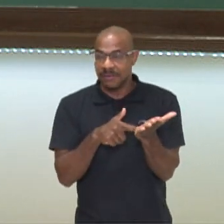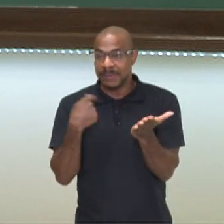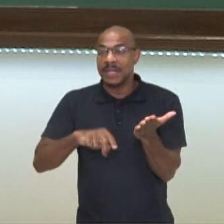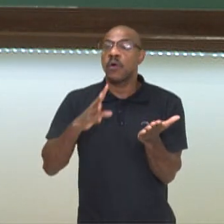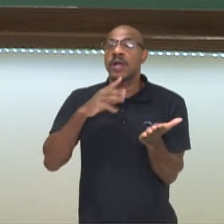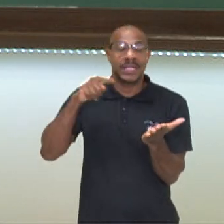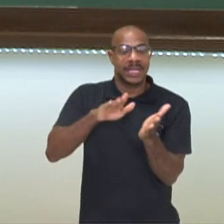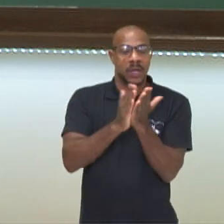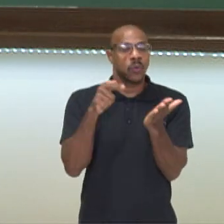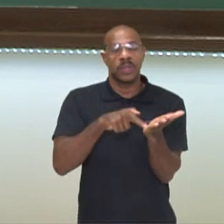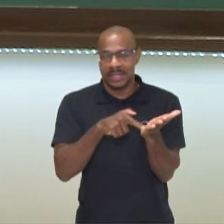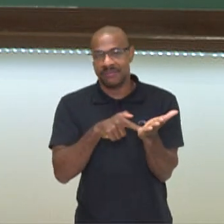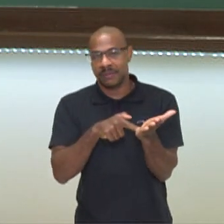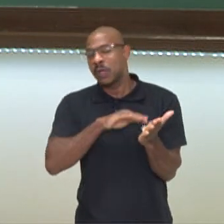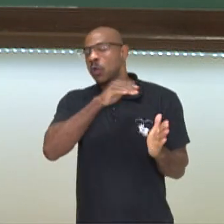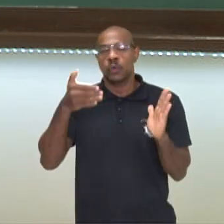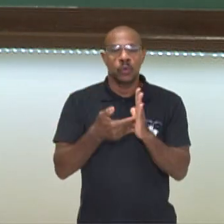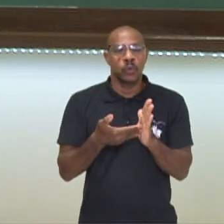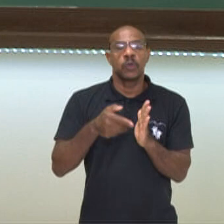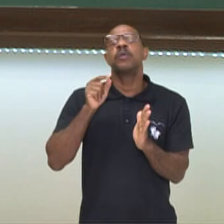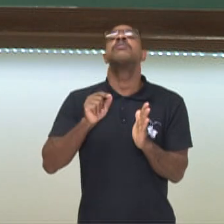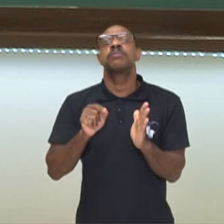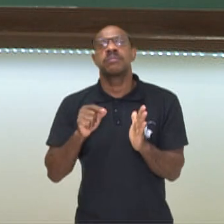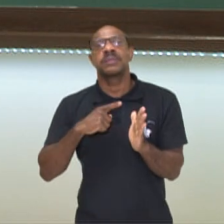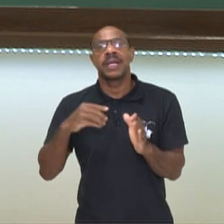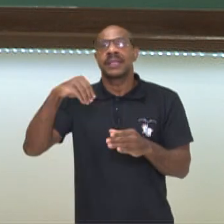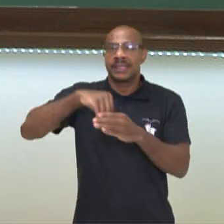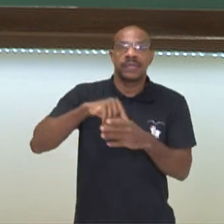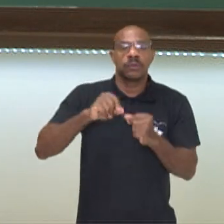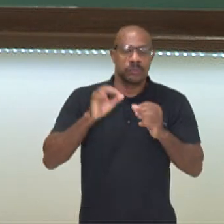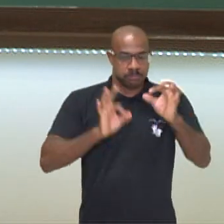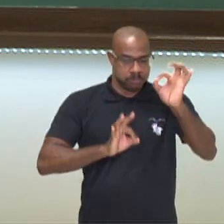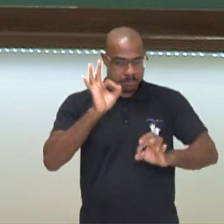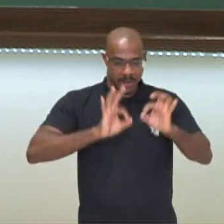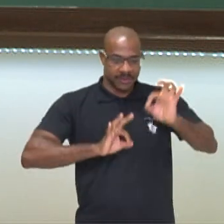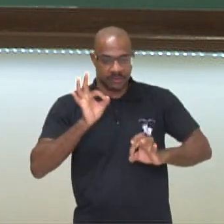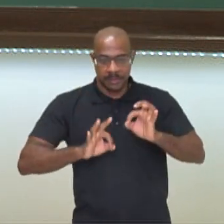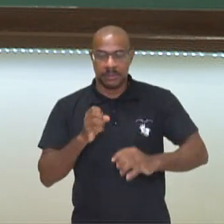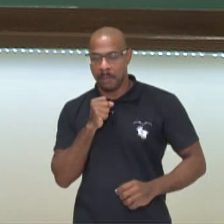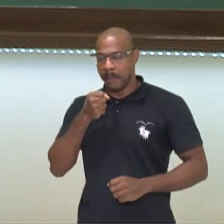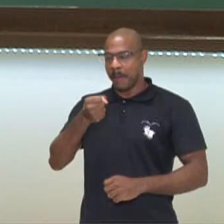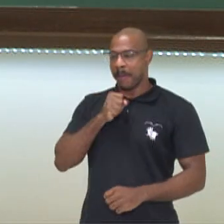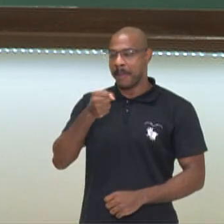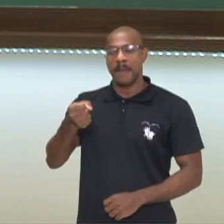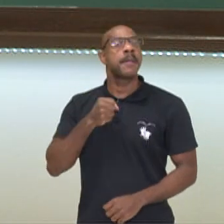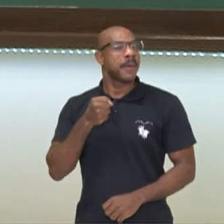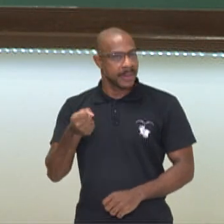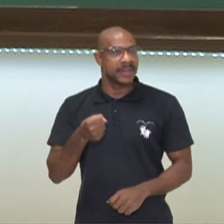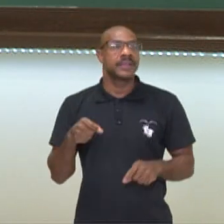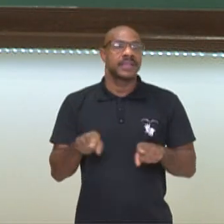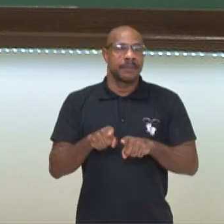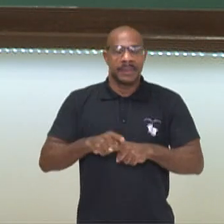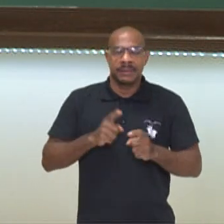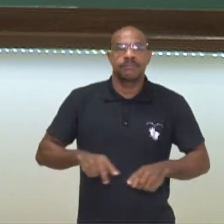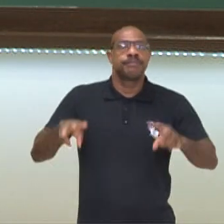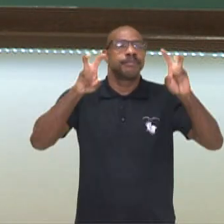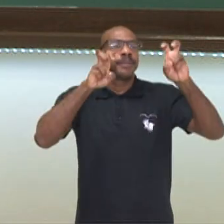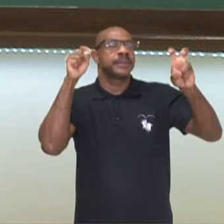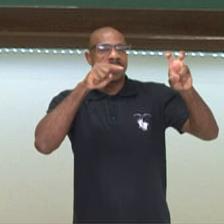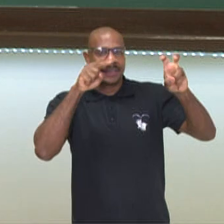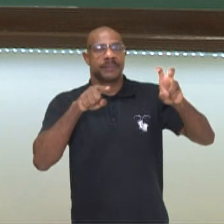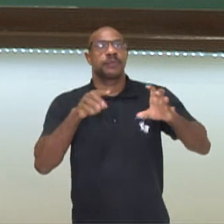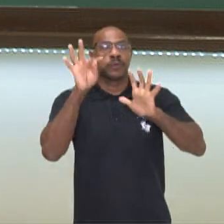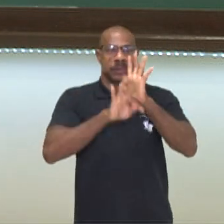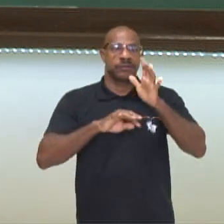livro. Tudo isso está lá no planejamento da entrevista, principalmente da temática do